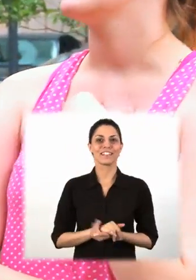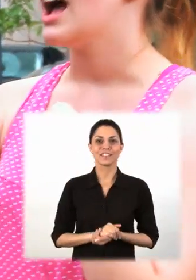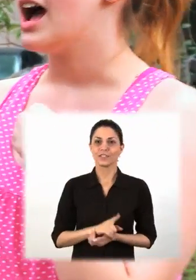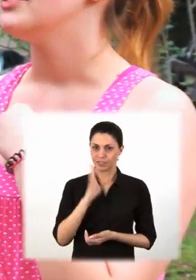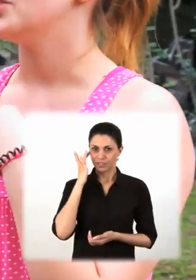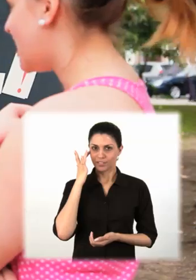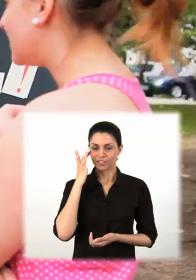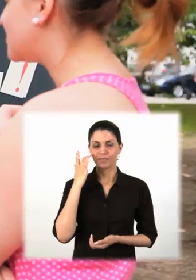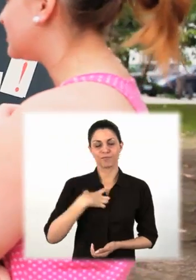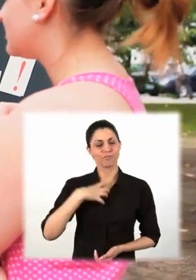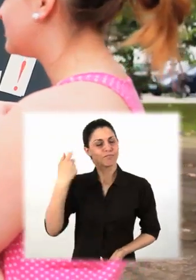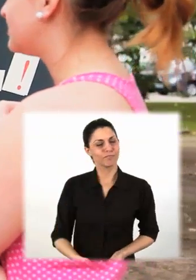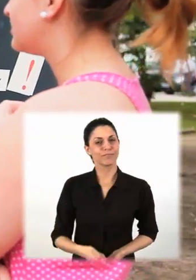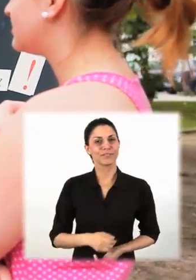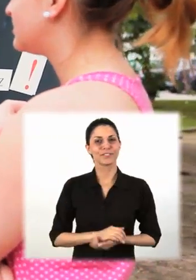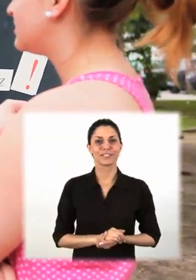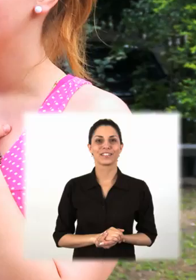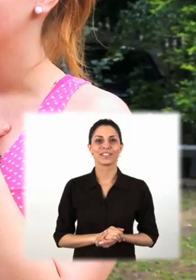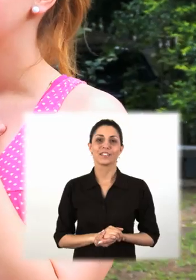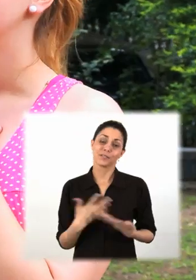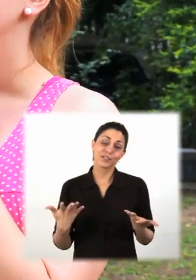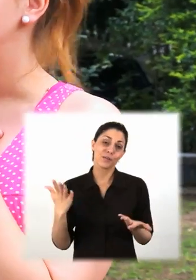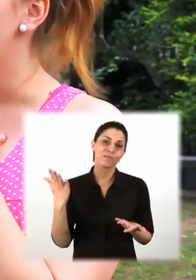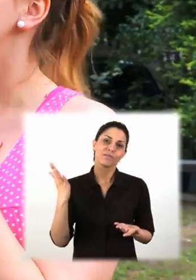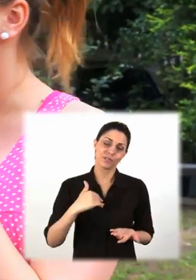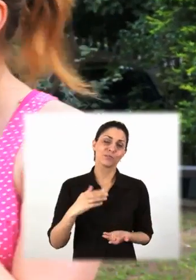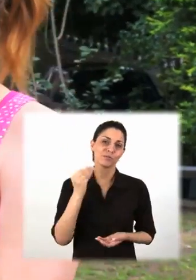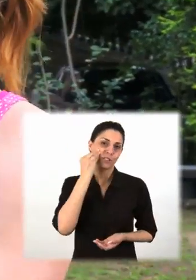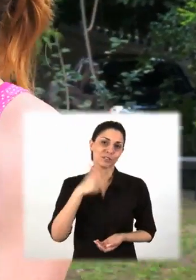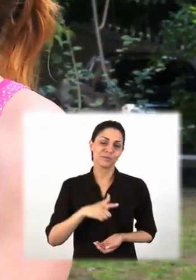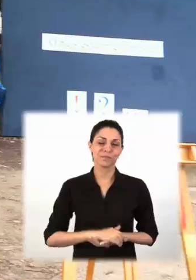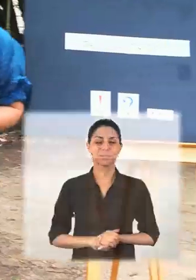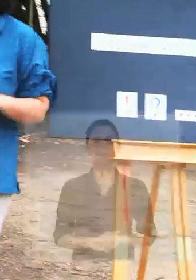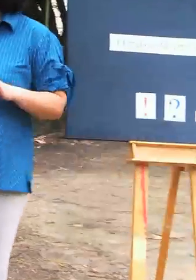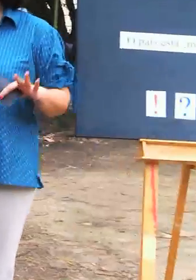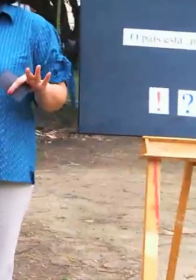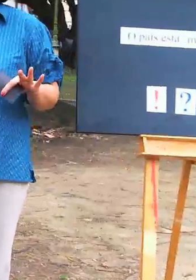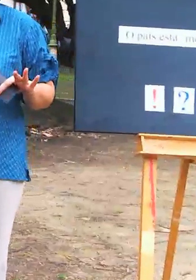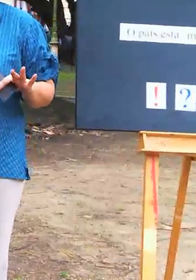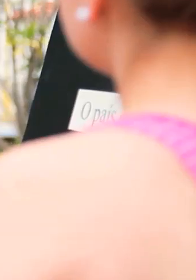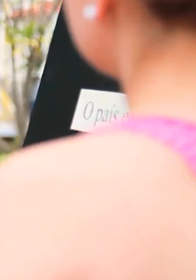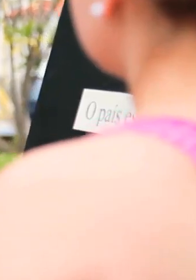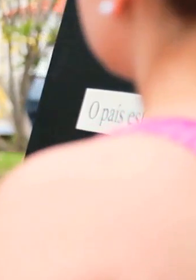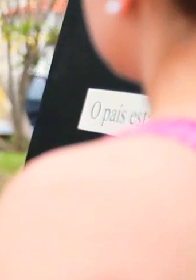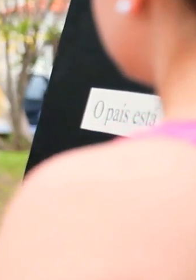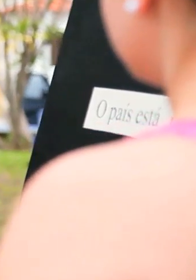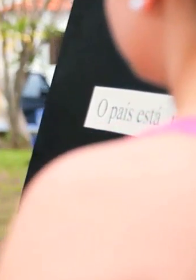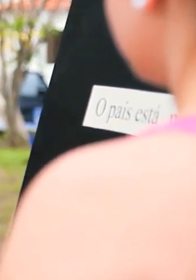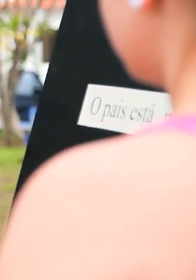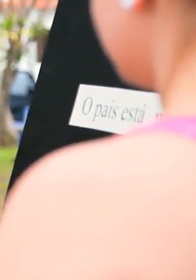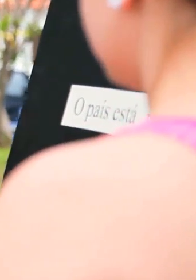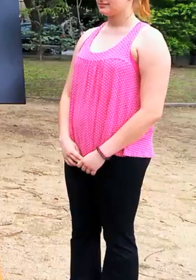vez, Ângela. Você acha? Eu tenho certeza. Então vamos tentar mais uma vez. Vamos.